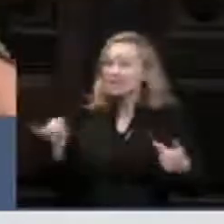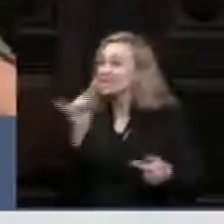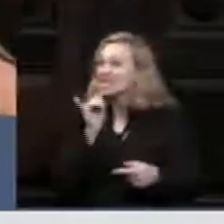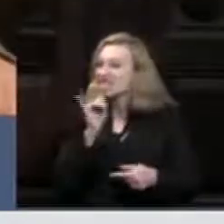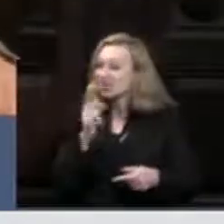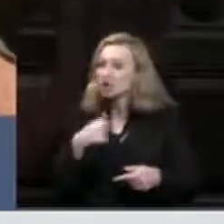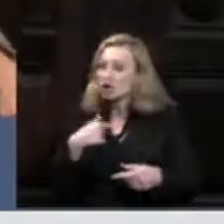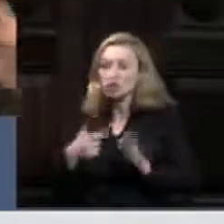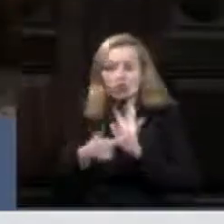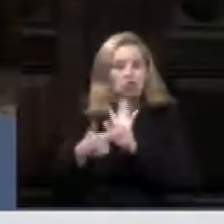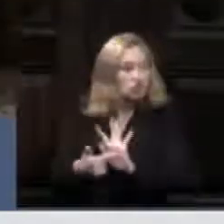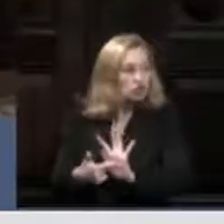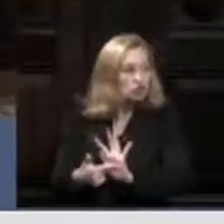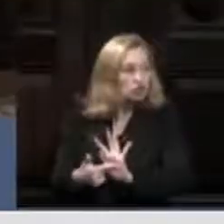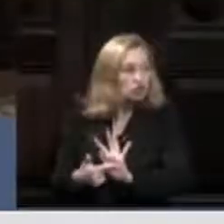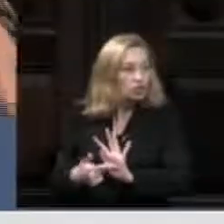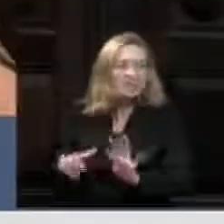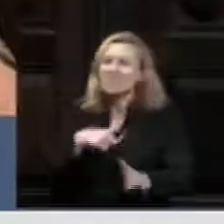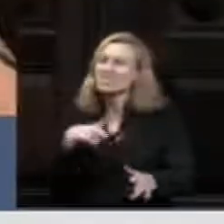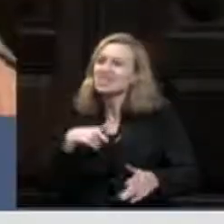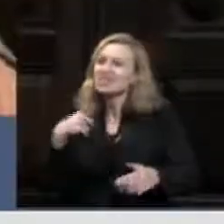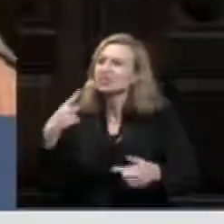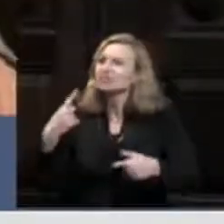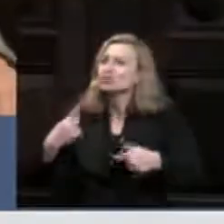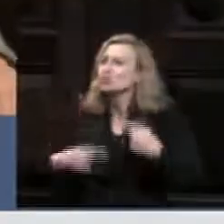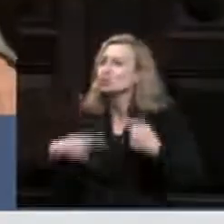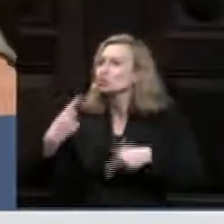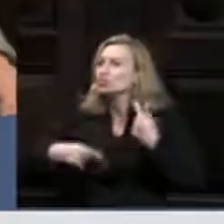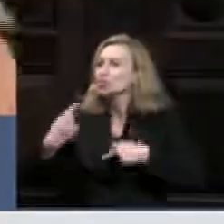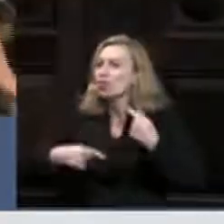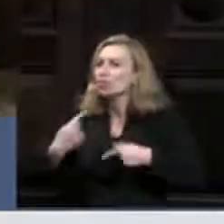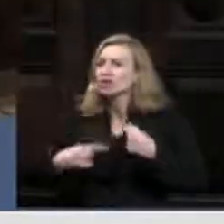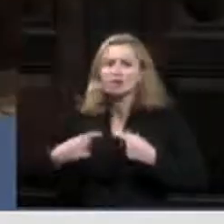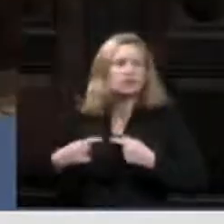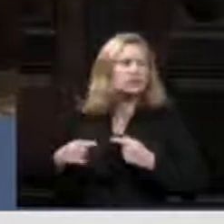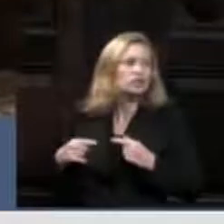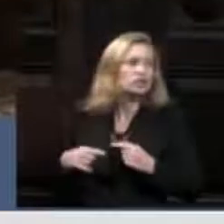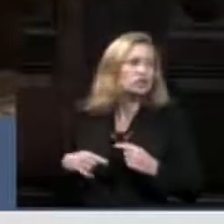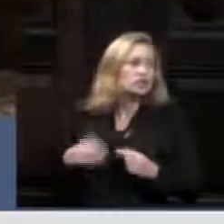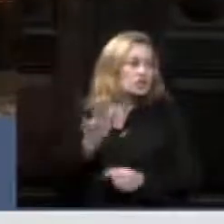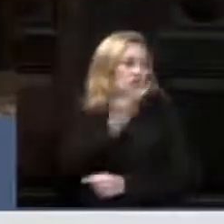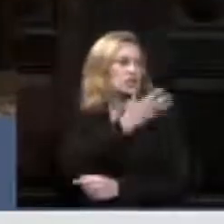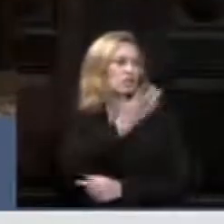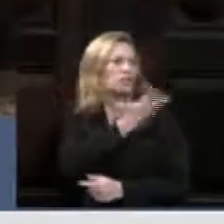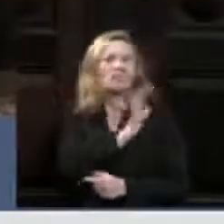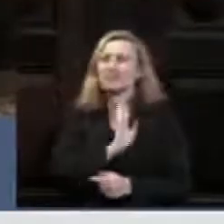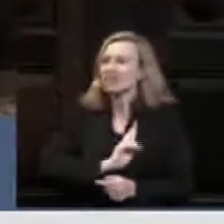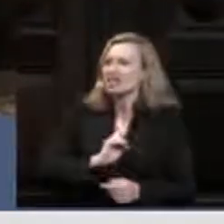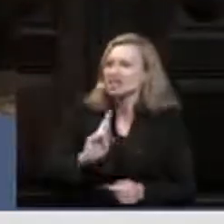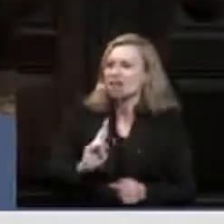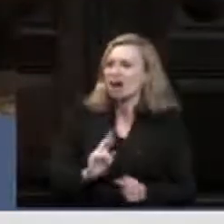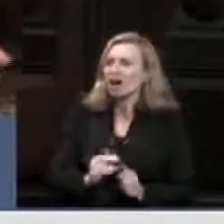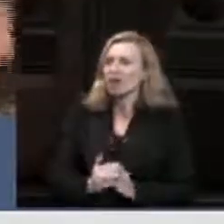dando, e tem discussões sobre preconceito religioso,